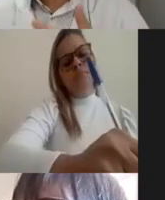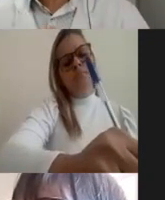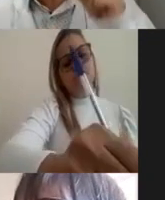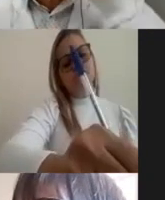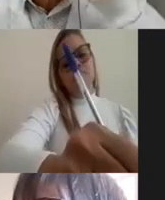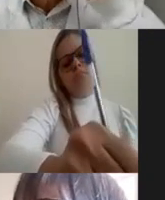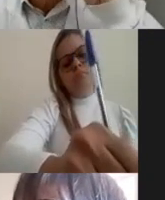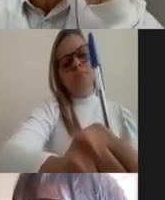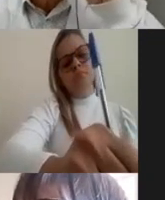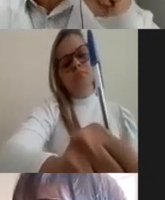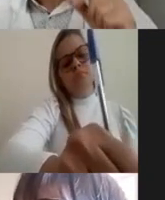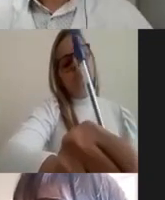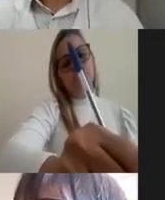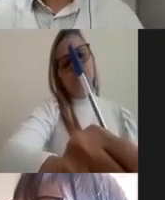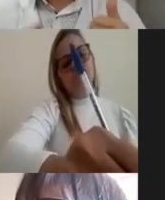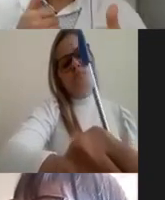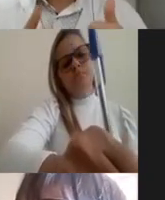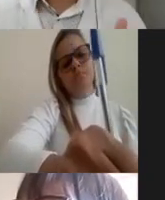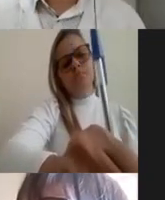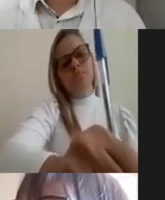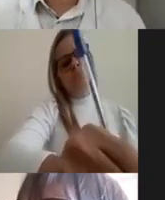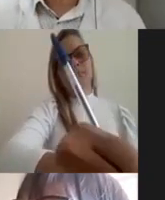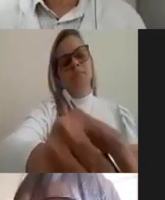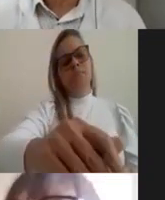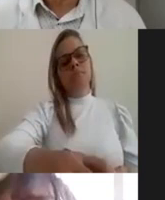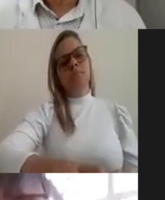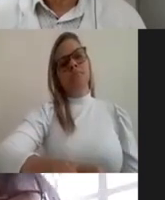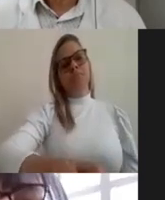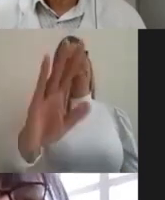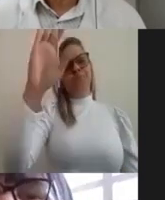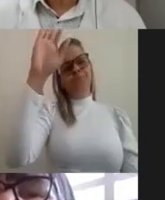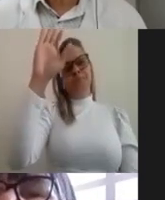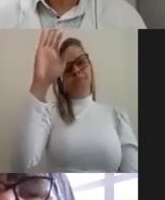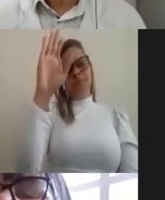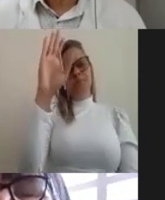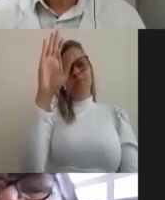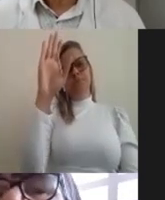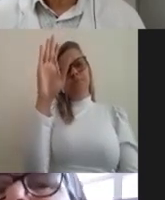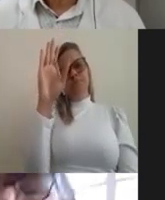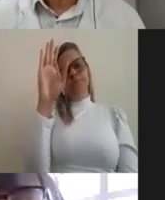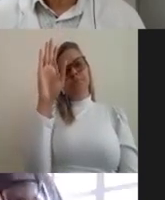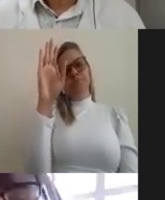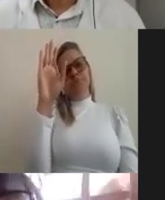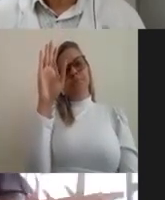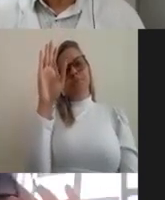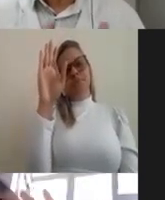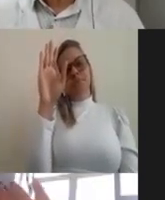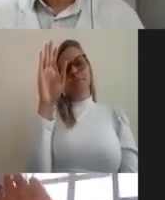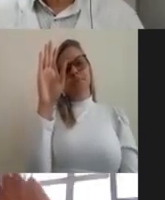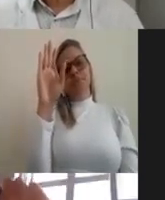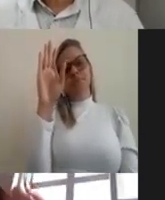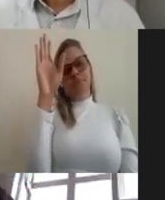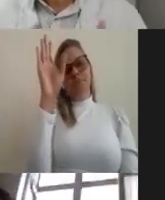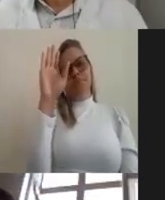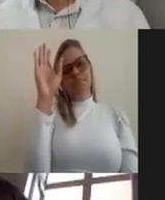o trabalho é super baixo. Quem viu eu fazendo a massagem na minha esposa anteontem? Quem viu eu